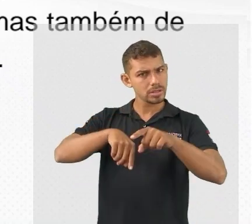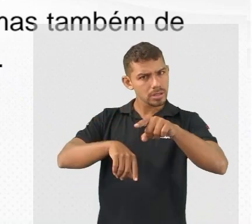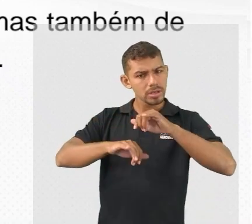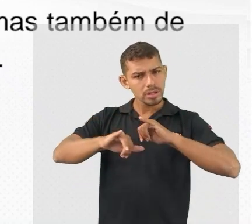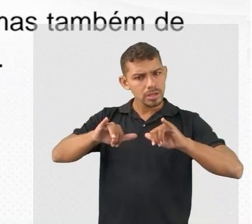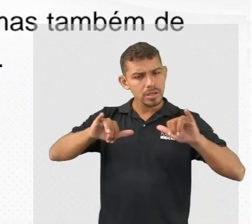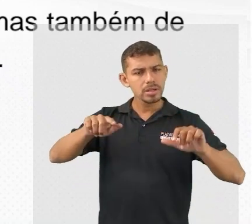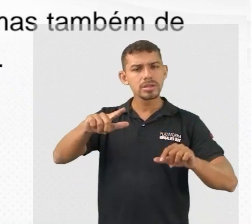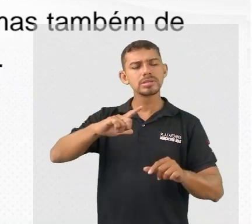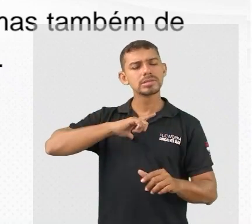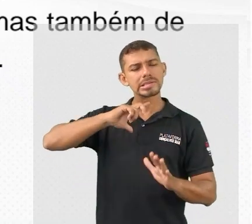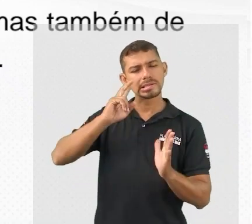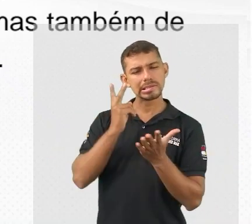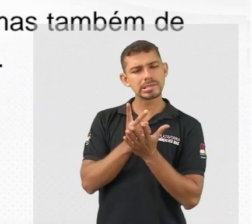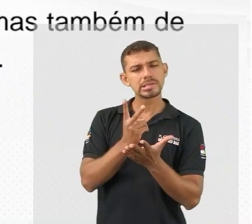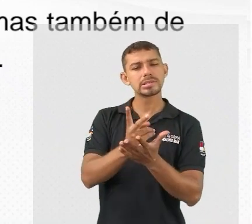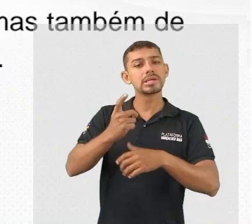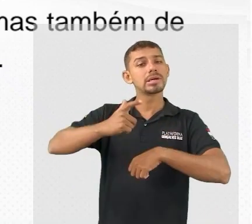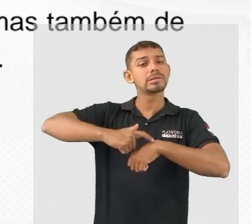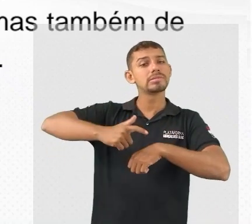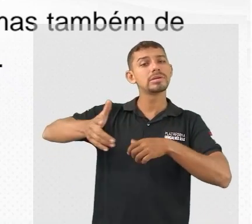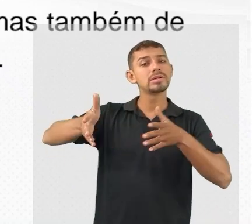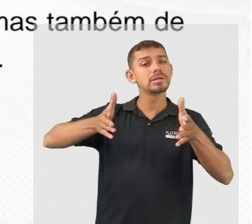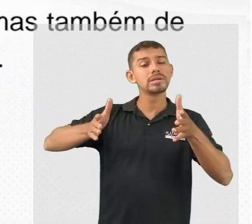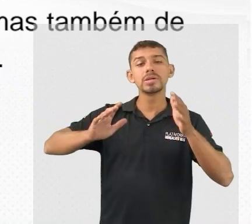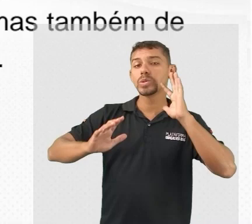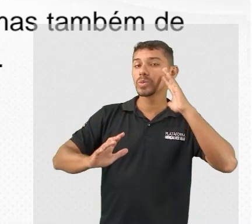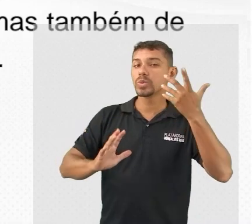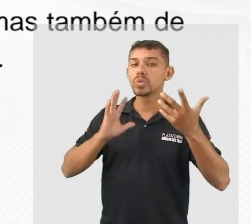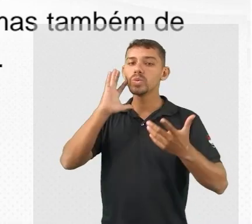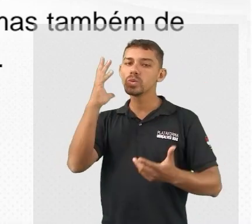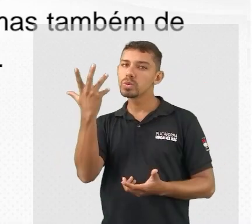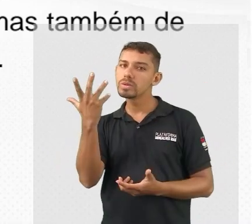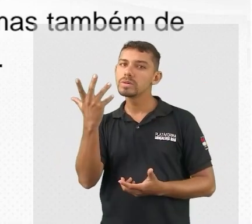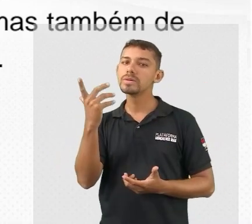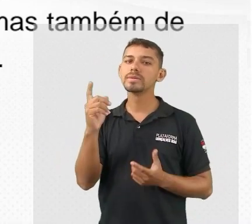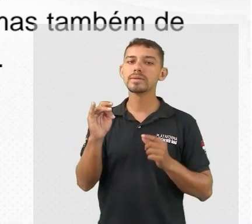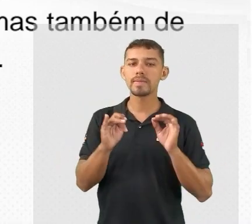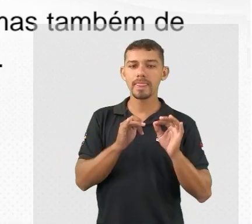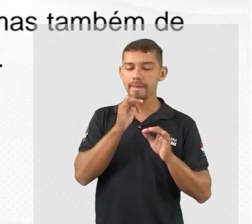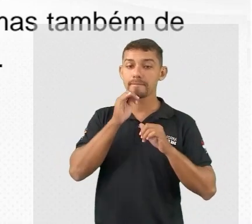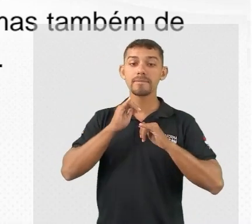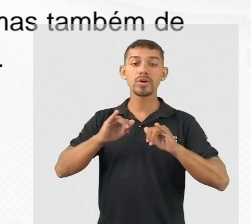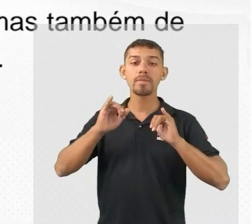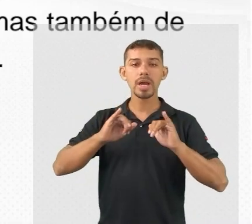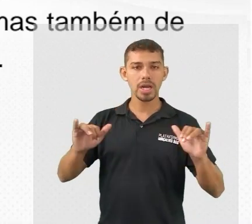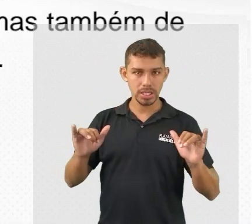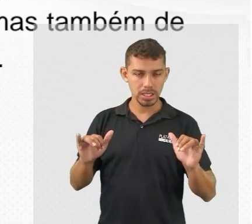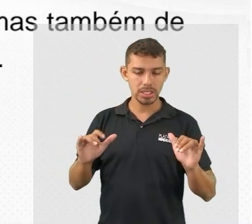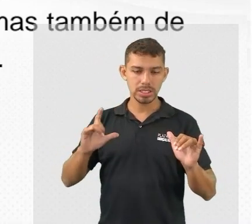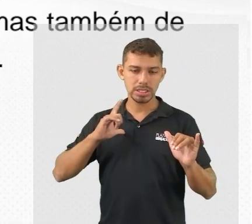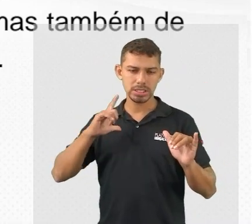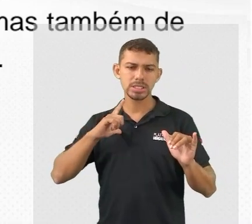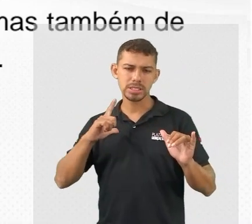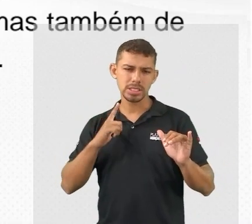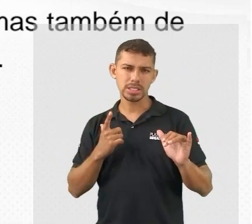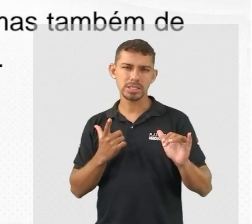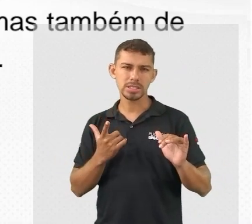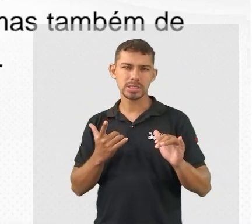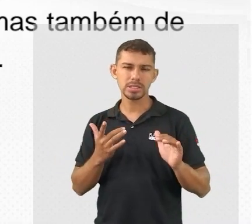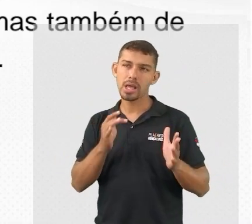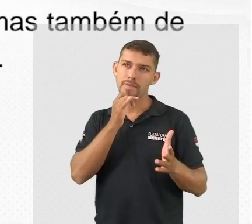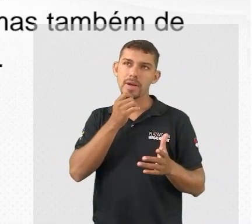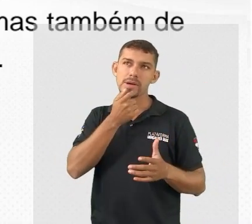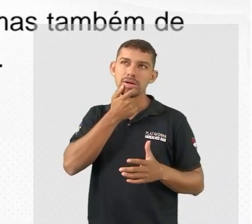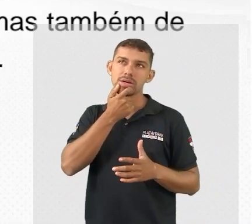programa, tem sempre um momento em que acontece o que nós chamamos de propaganda, né? Na verdade, existe uma expressão em